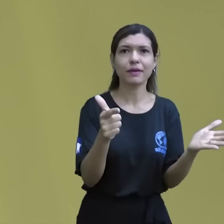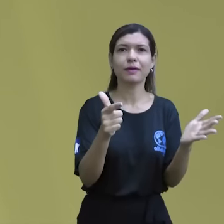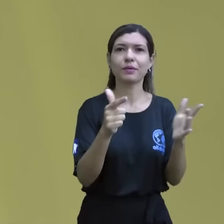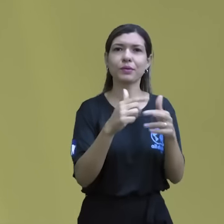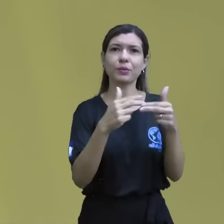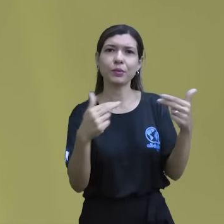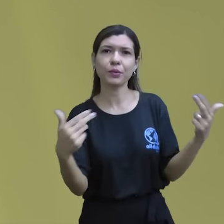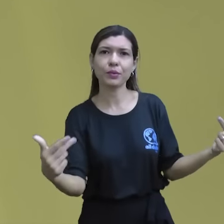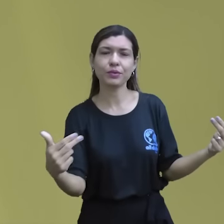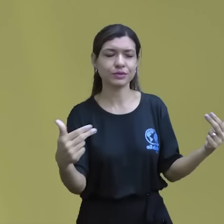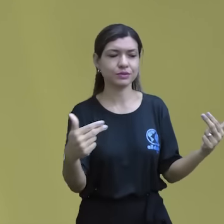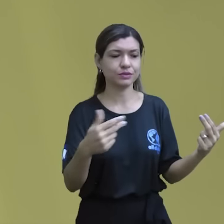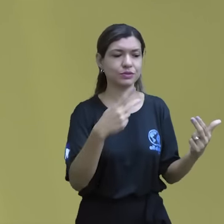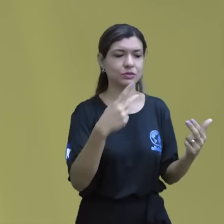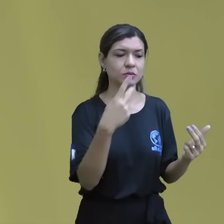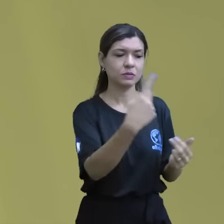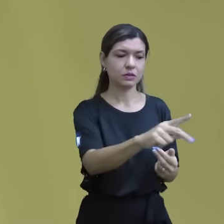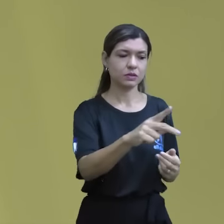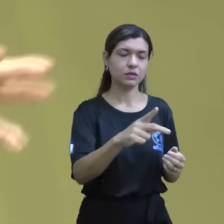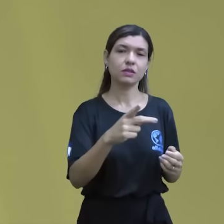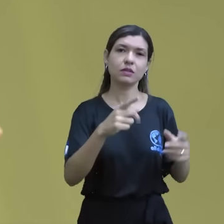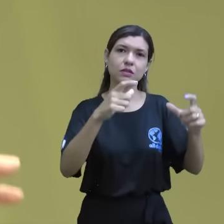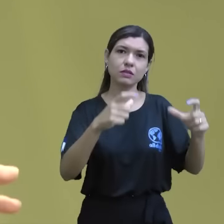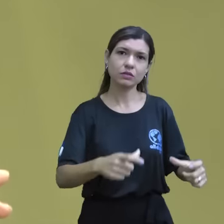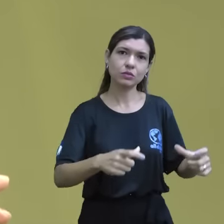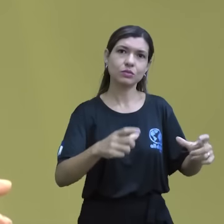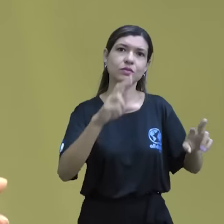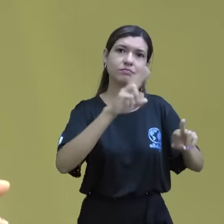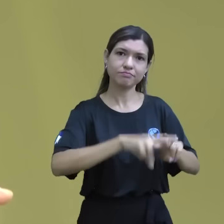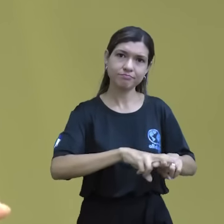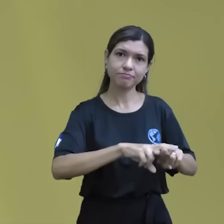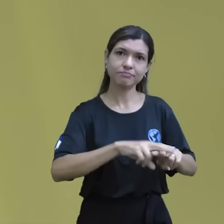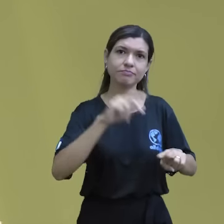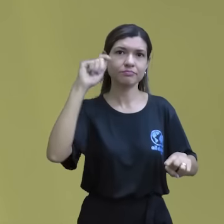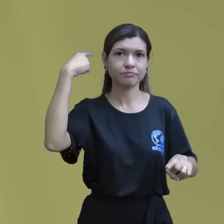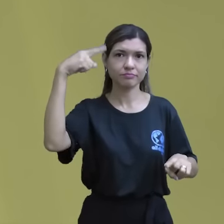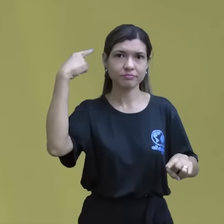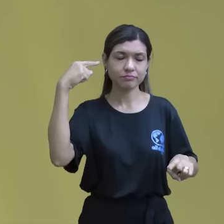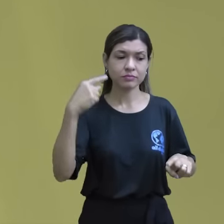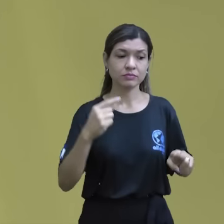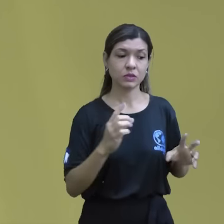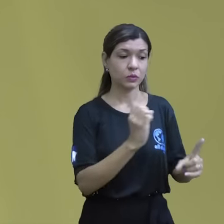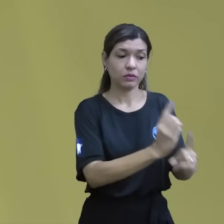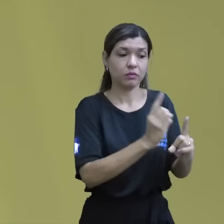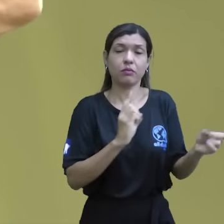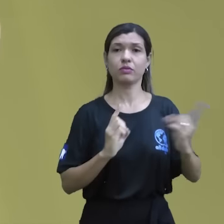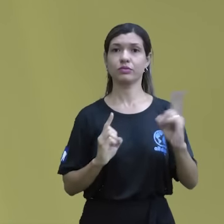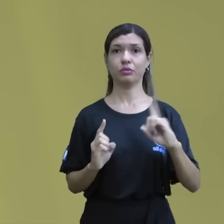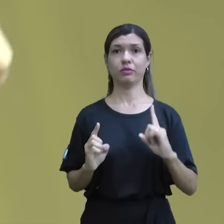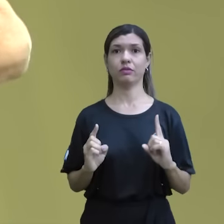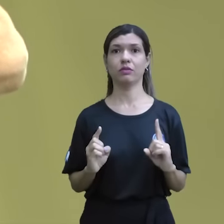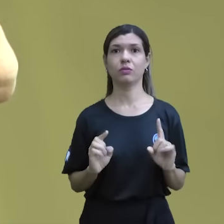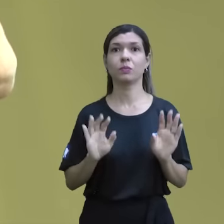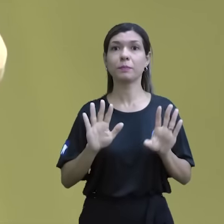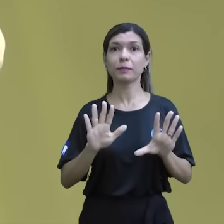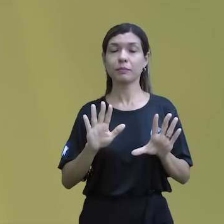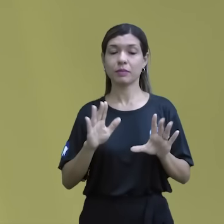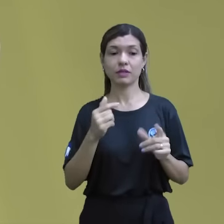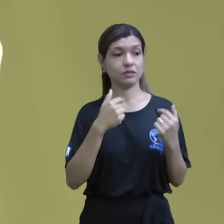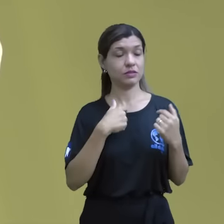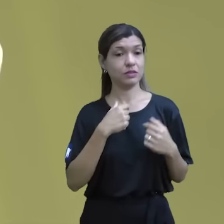graças a uma mudança que estavam fazendo, os livros estavam desorganizados, e aí eu vejo esses livros